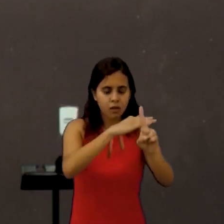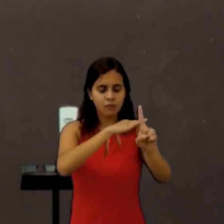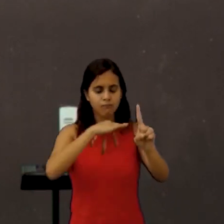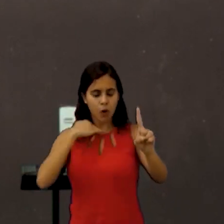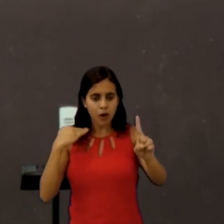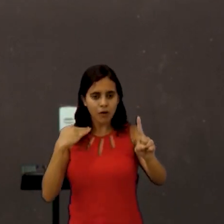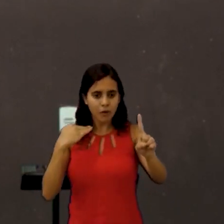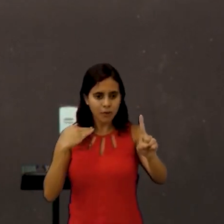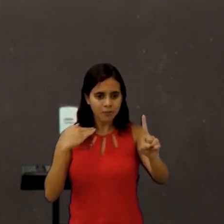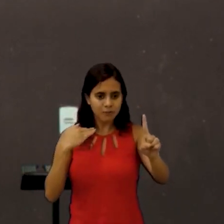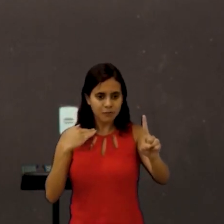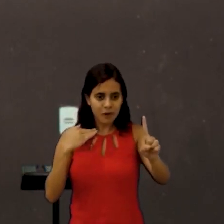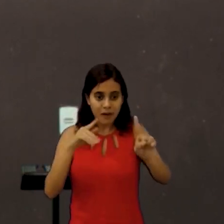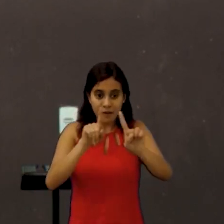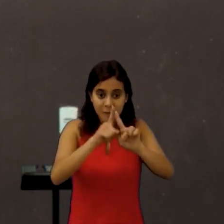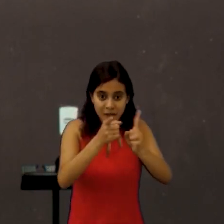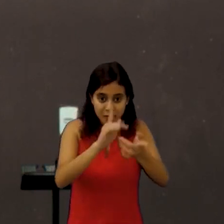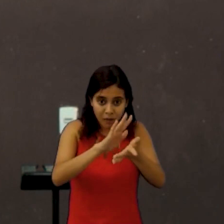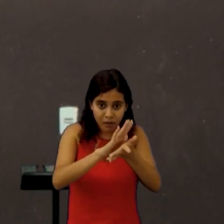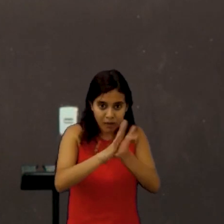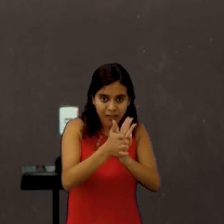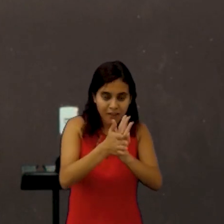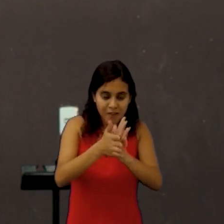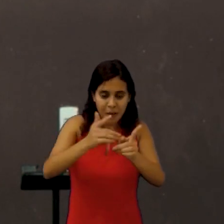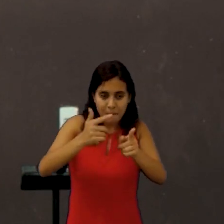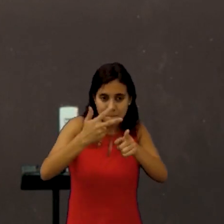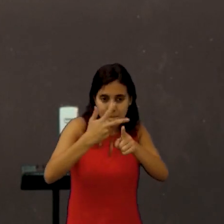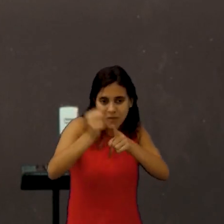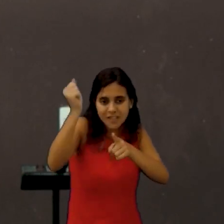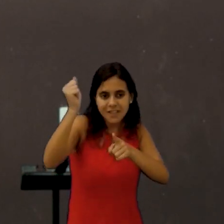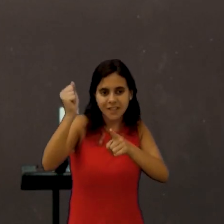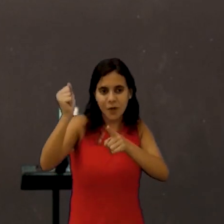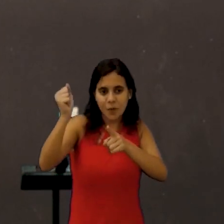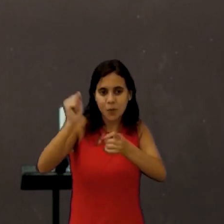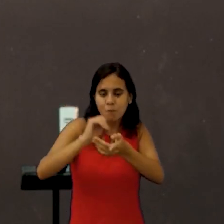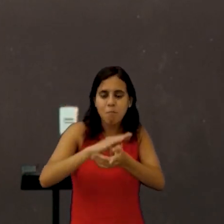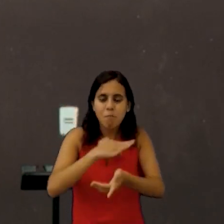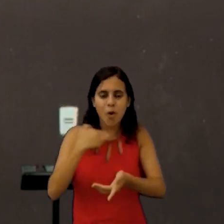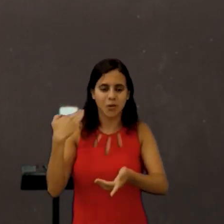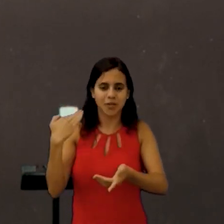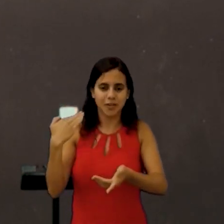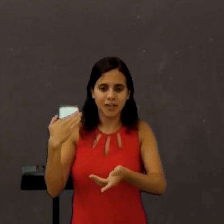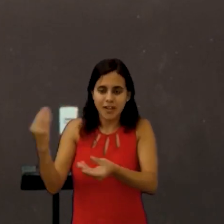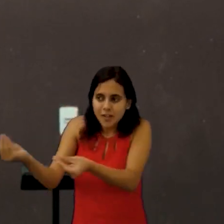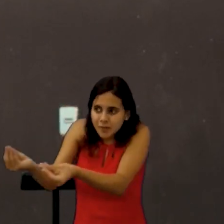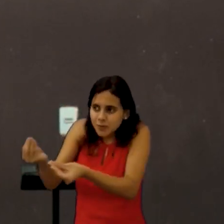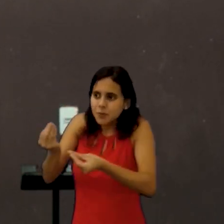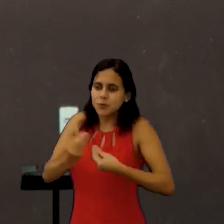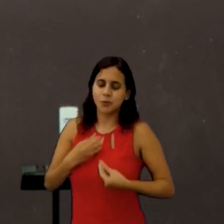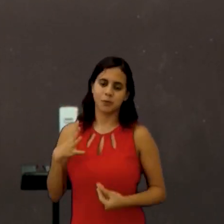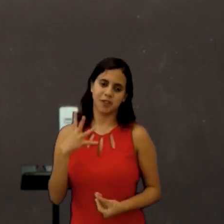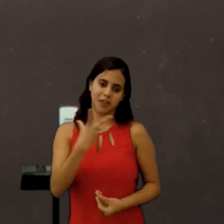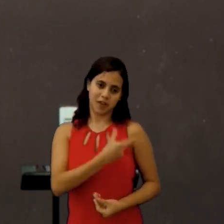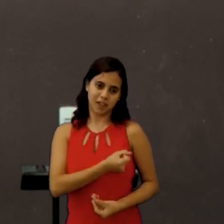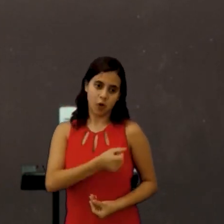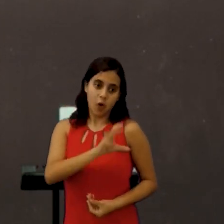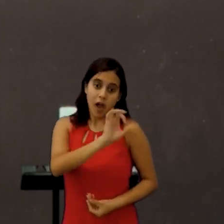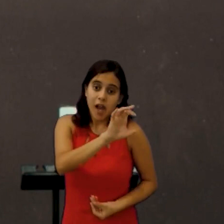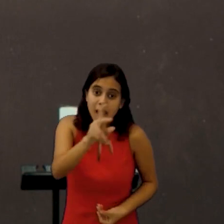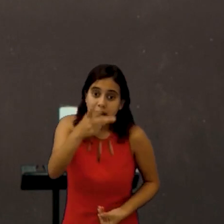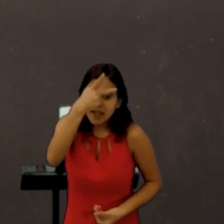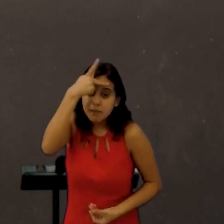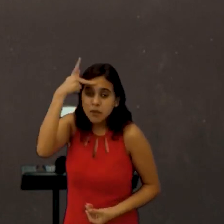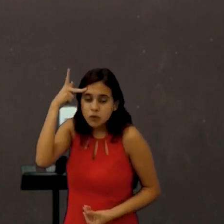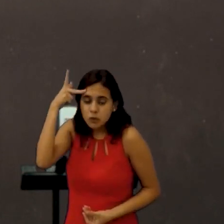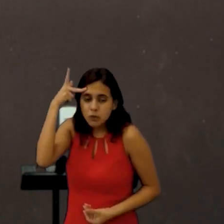ressuscitou, pisou na cabeça da serpente, derrotou a morte e trouxe salvação a todo aquele que crê. A justiça